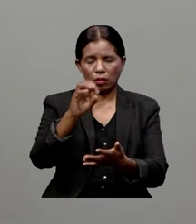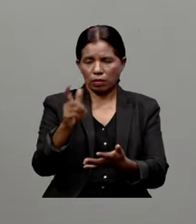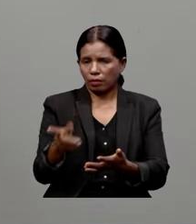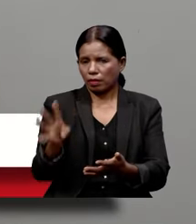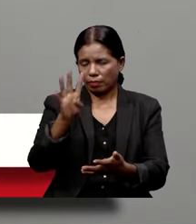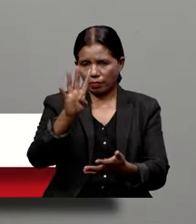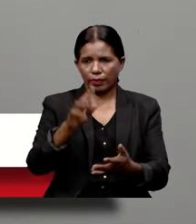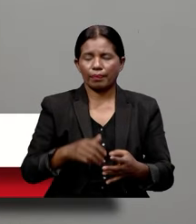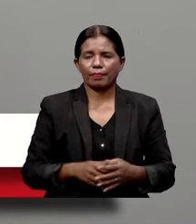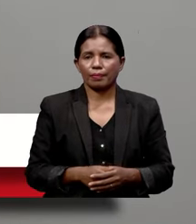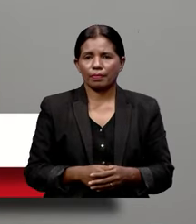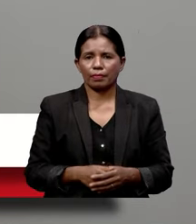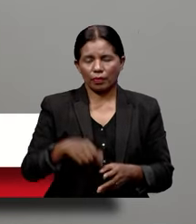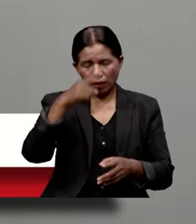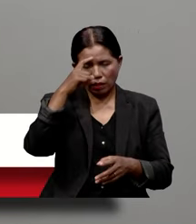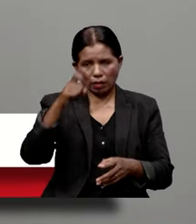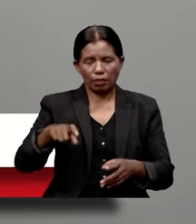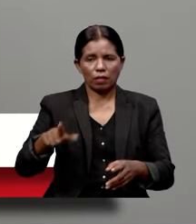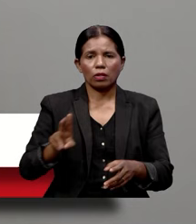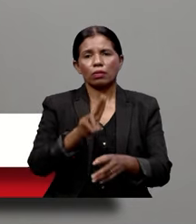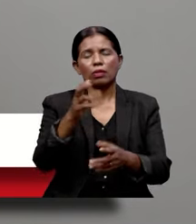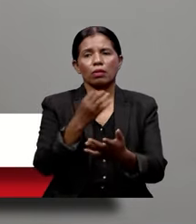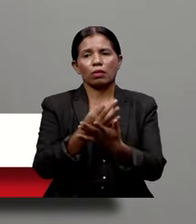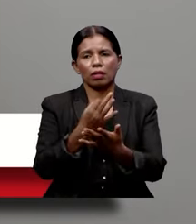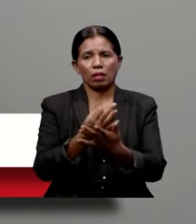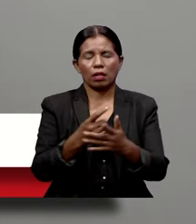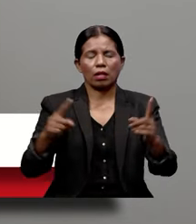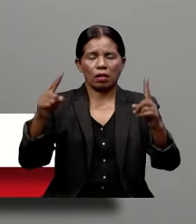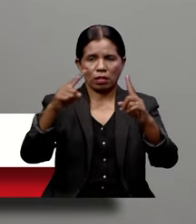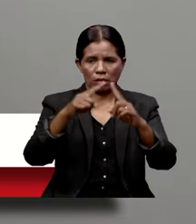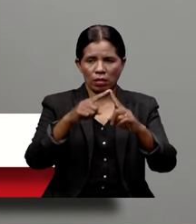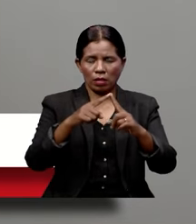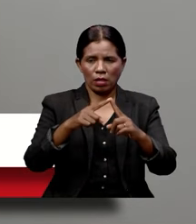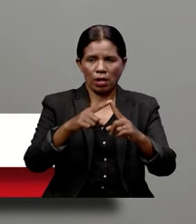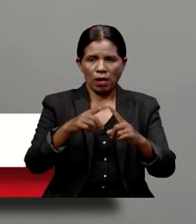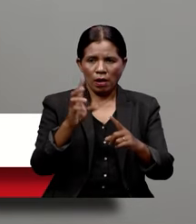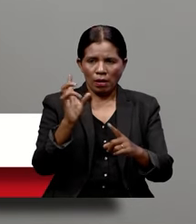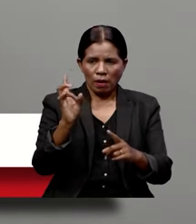ano. Tamo, se a execução ne foi atende